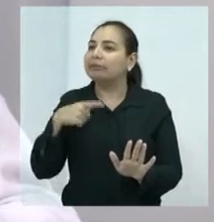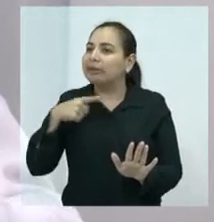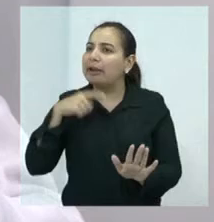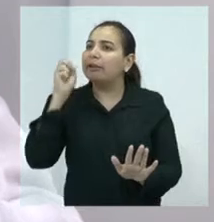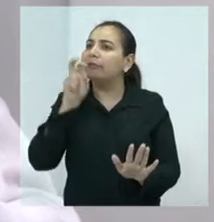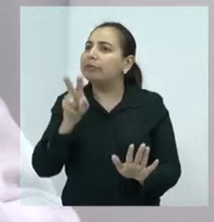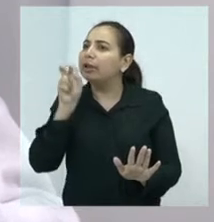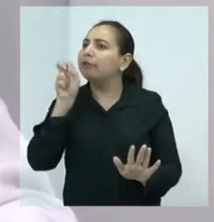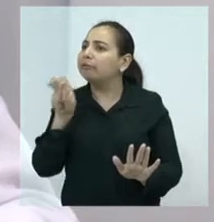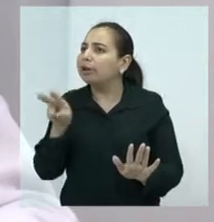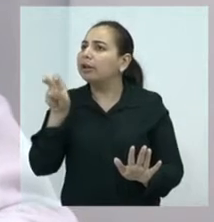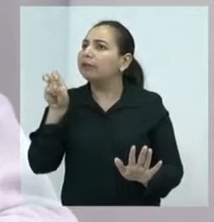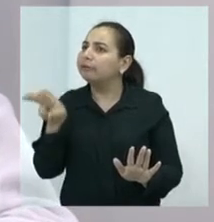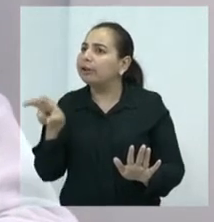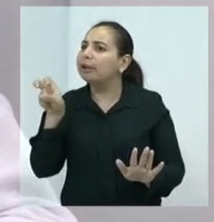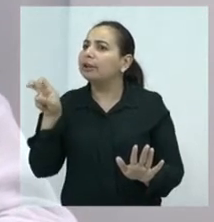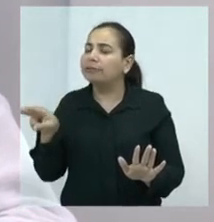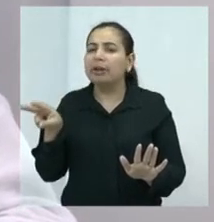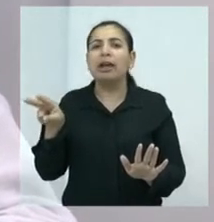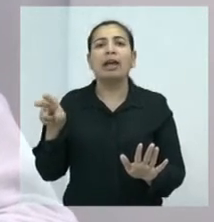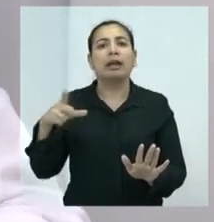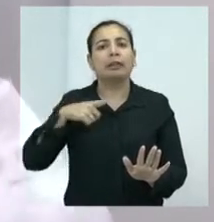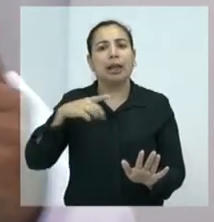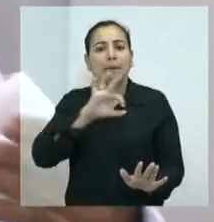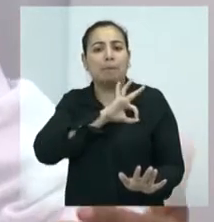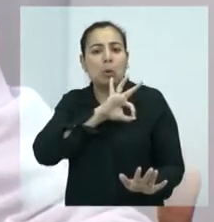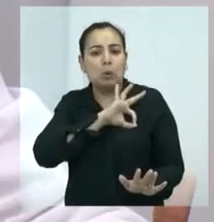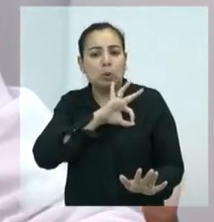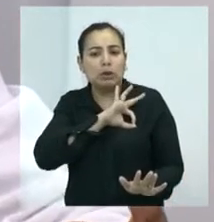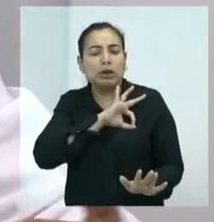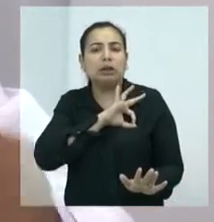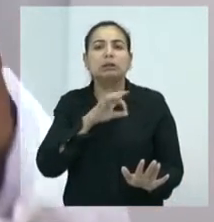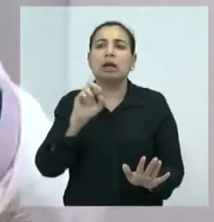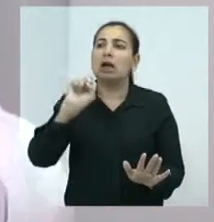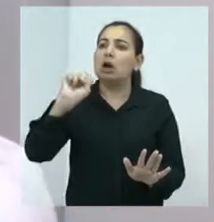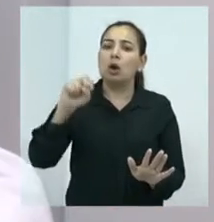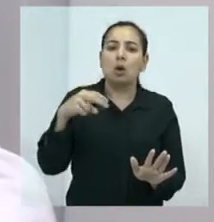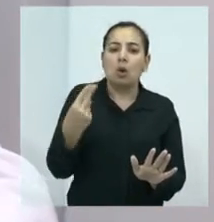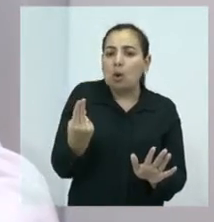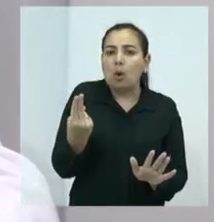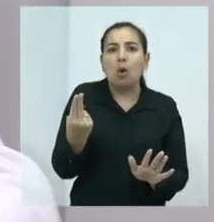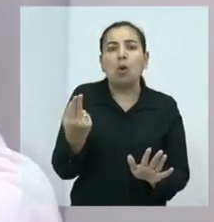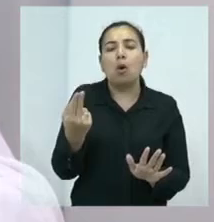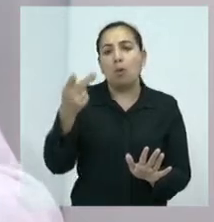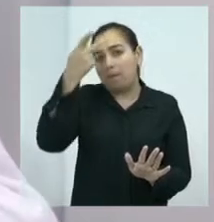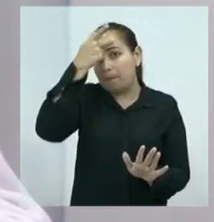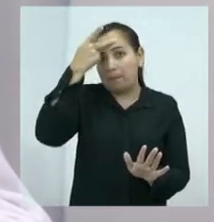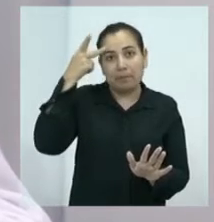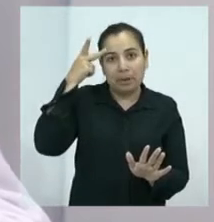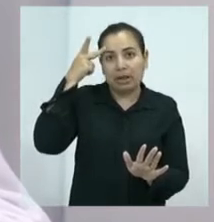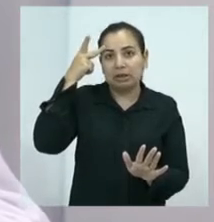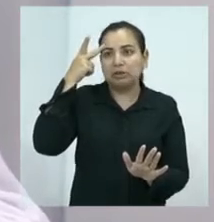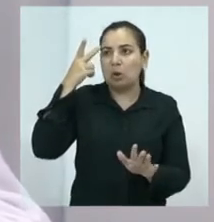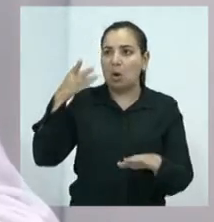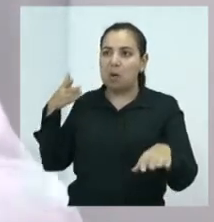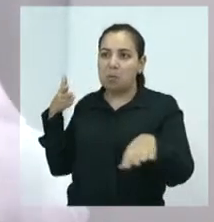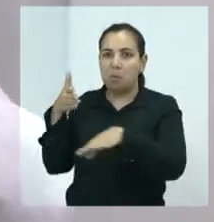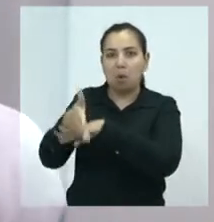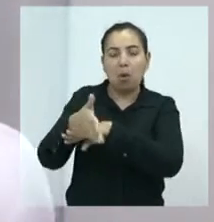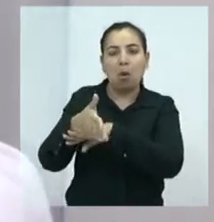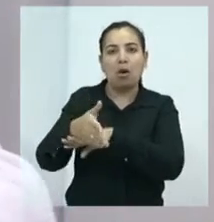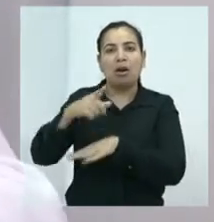gente presencia polícia, ou quando não é polícia, é cidadãos invadindo casas de